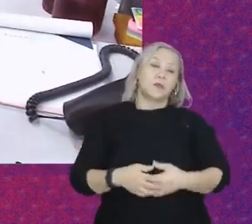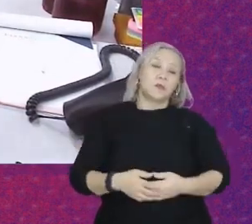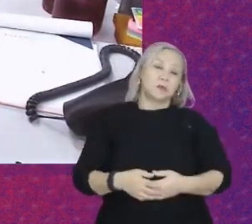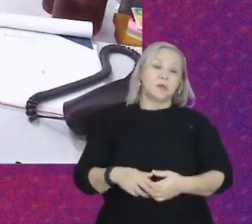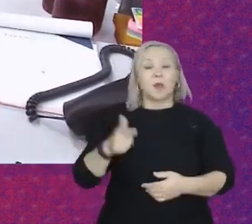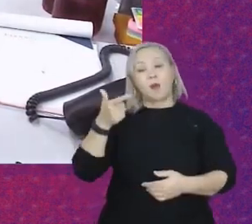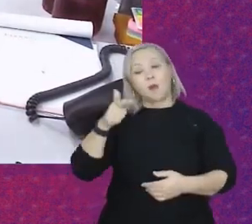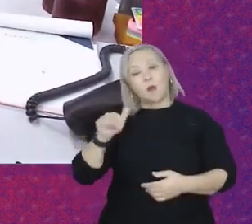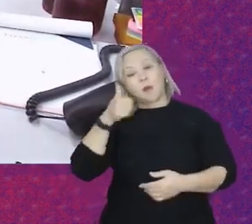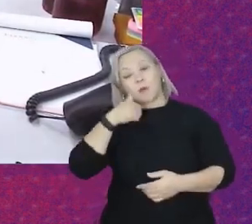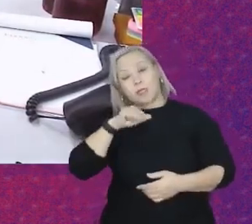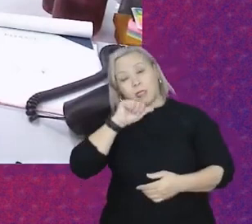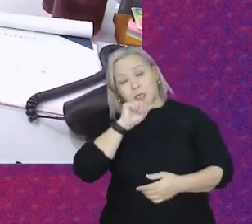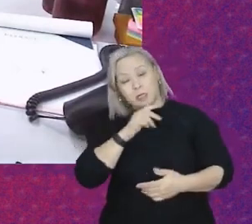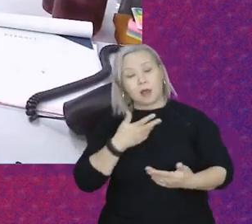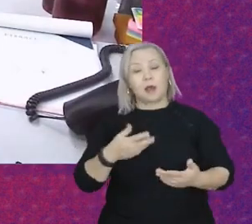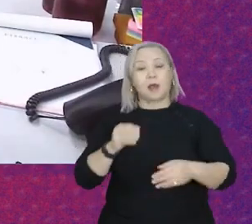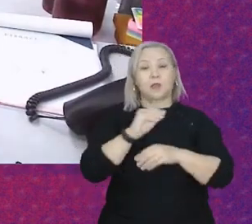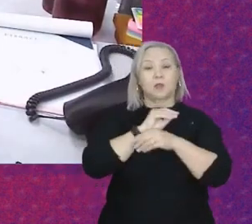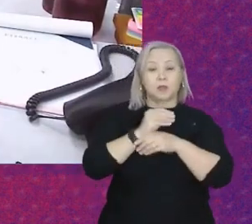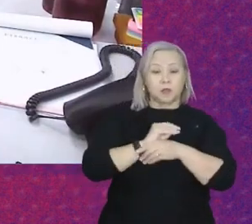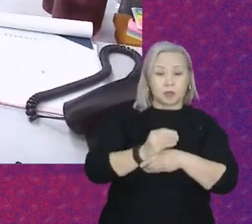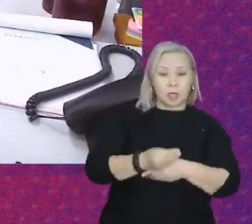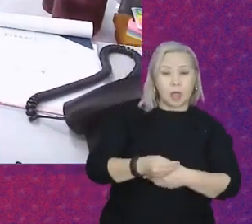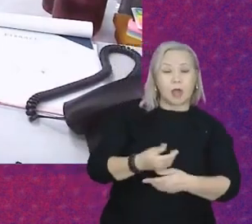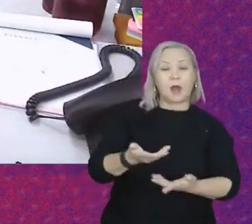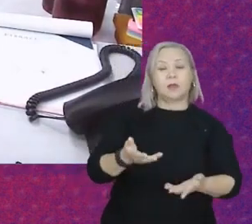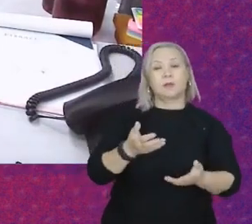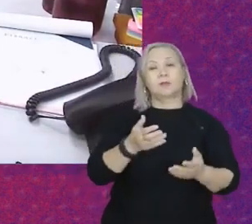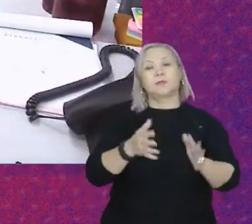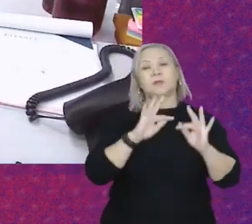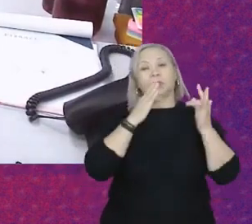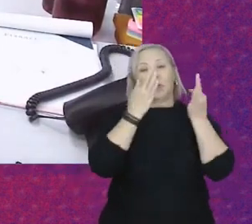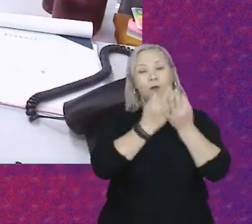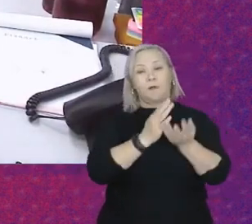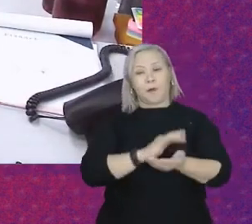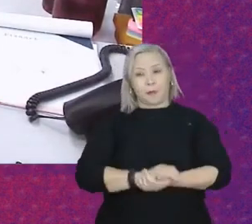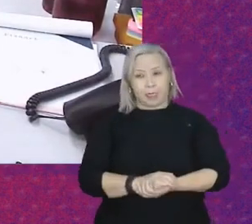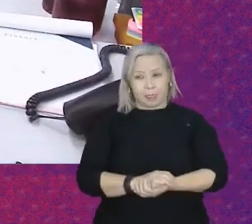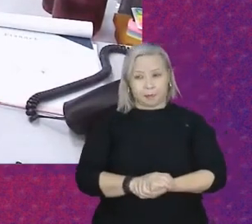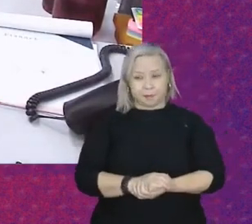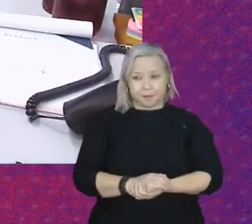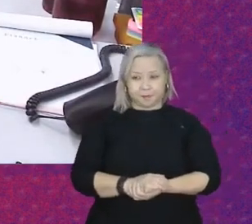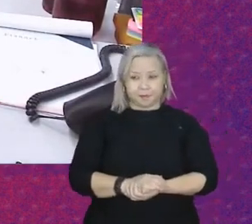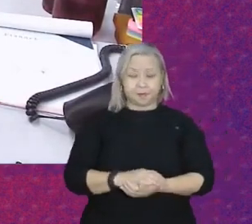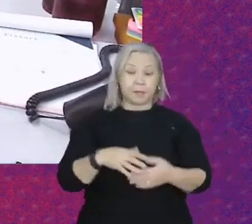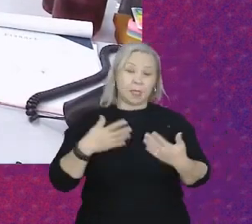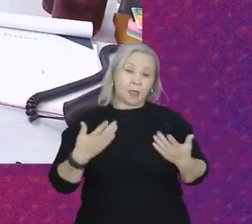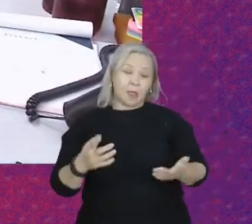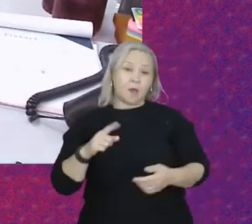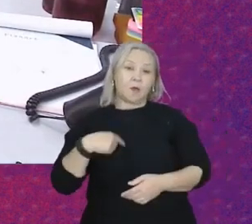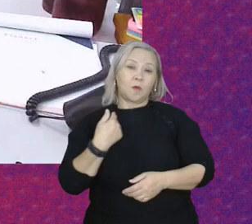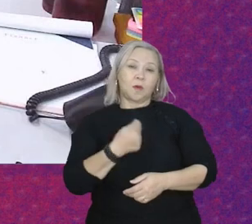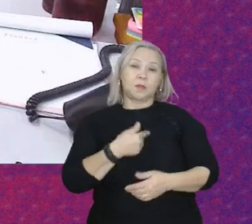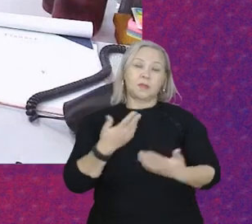da maternidade, dos cuidados maternos, dos cuidados com a prole. Então, quando nós